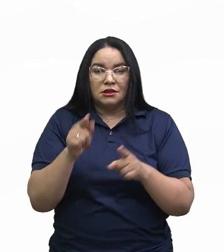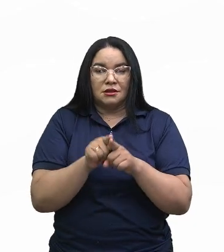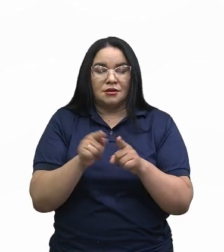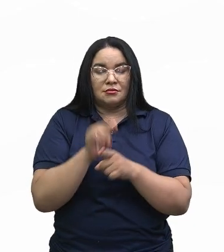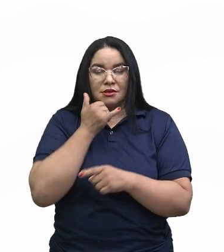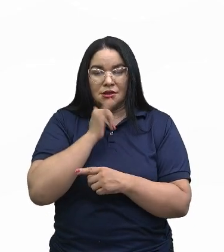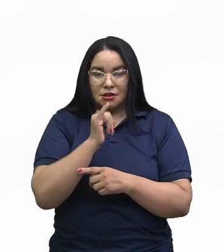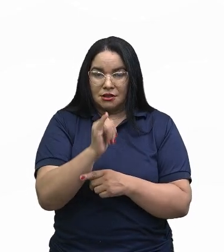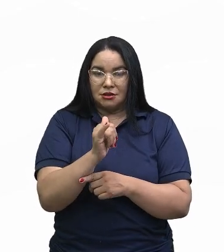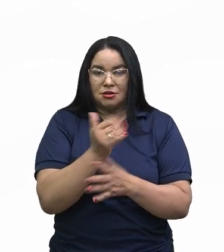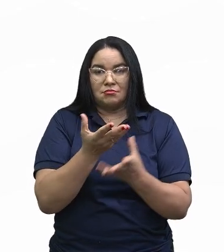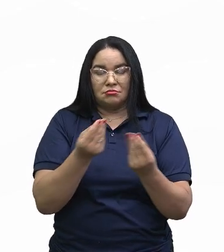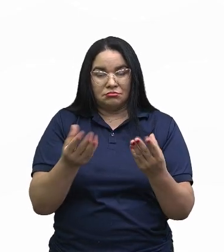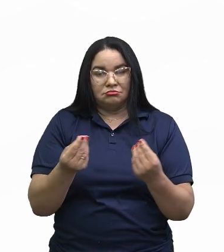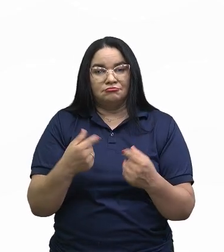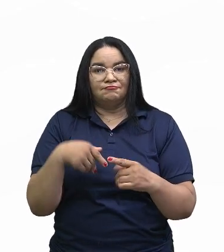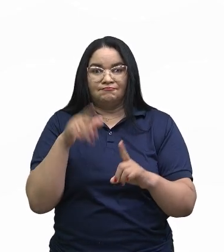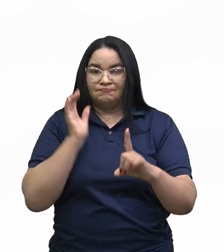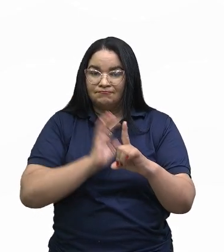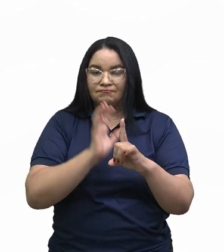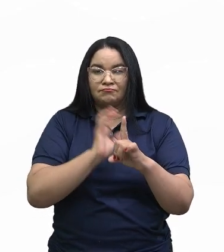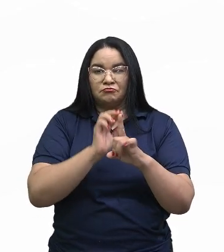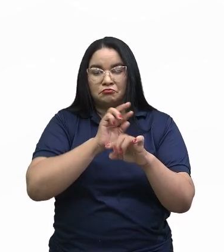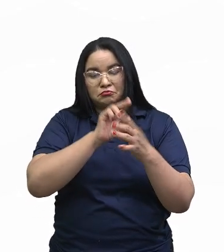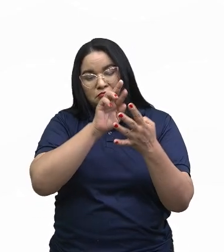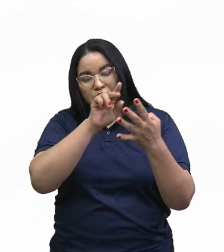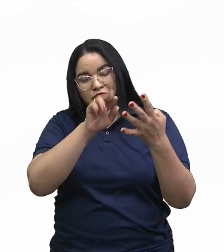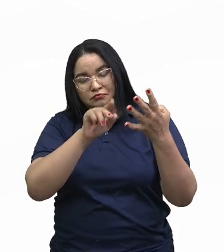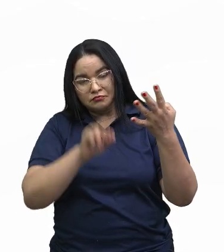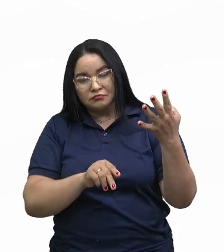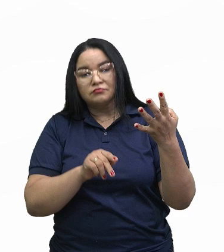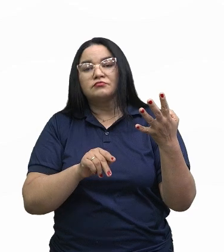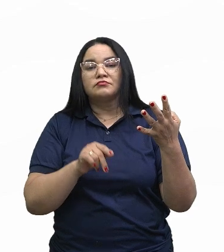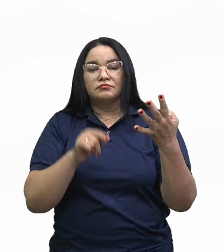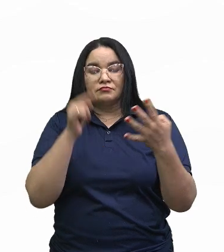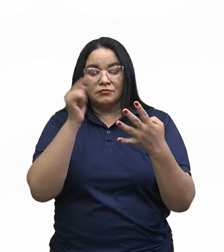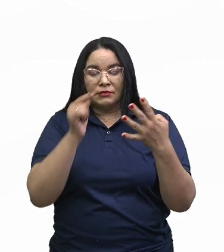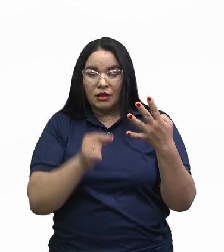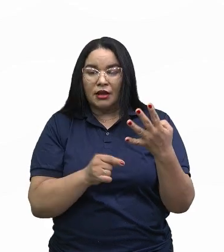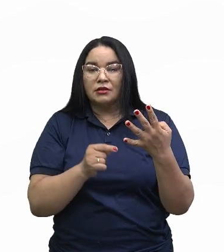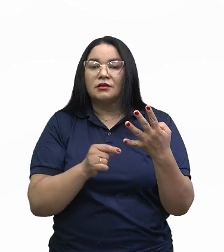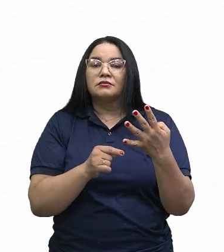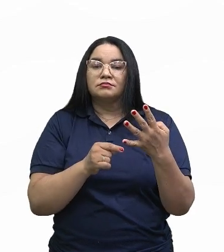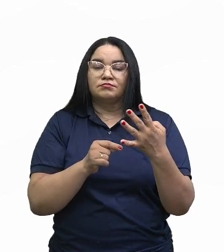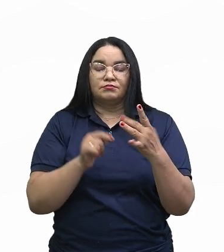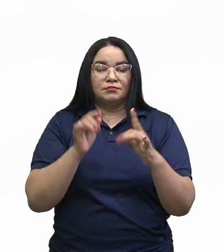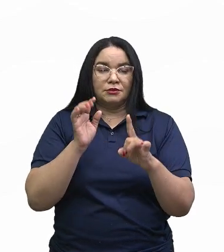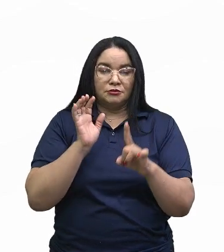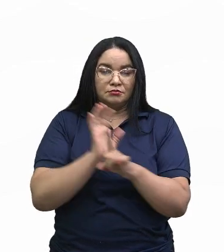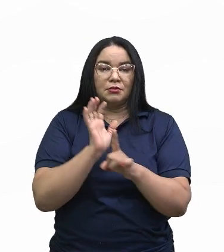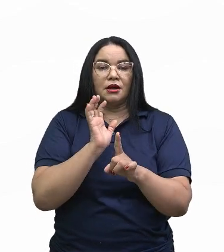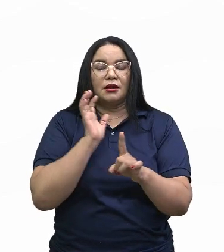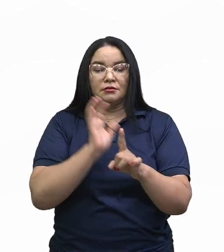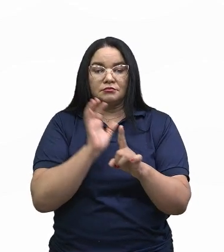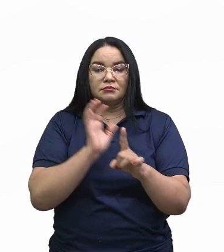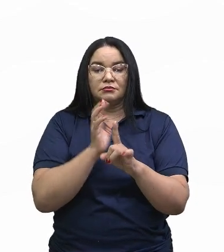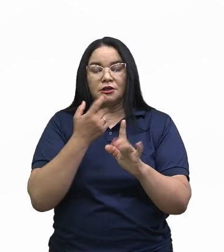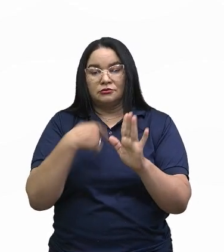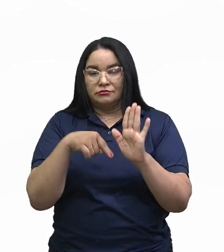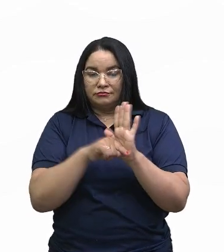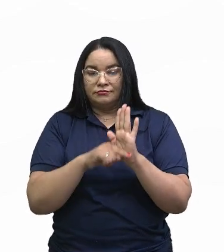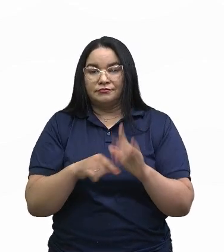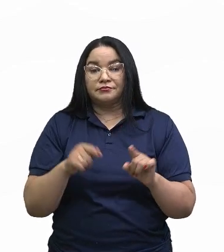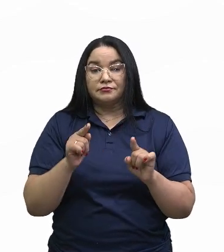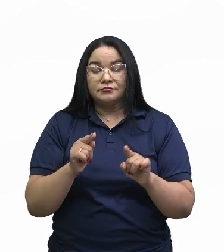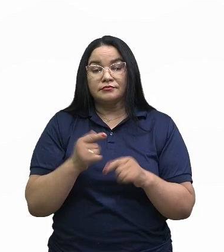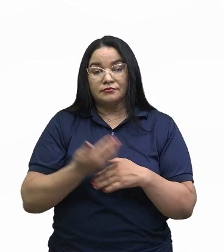vários impactos ambientais consequentes de explorar esses minérios, né? E continuando,